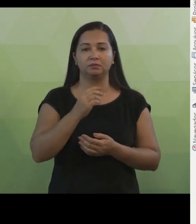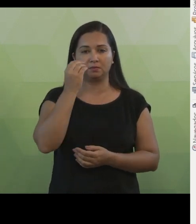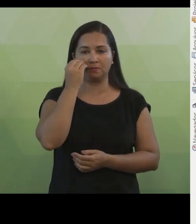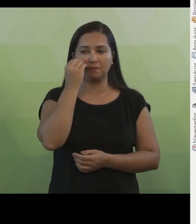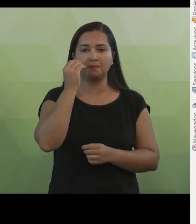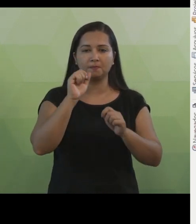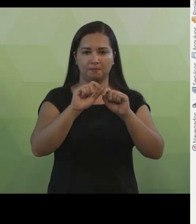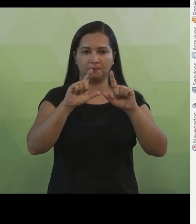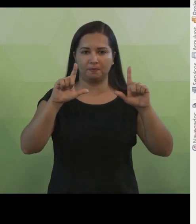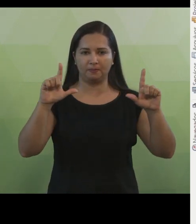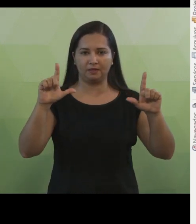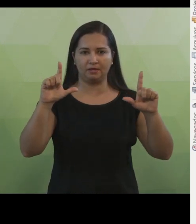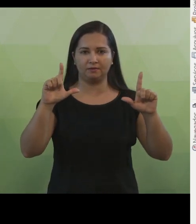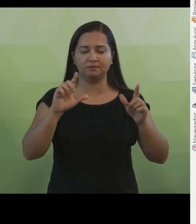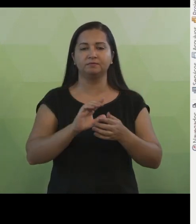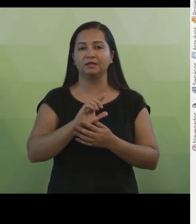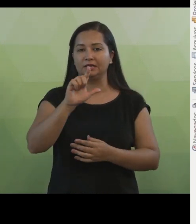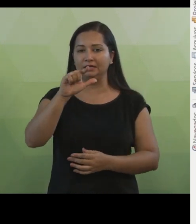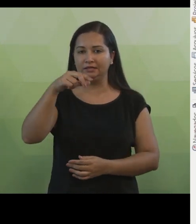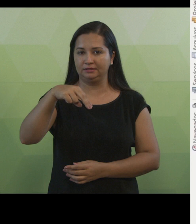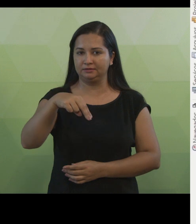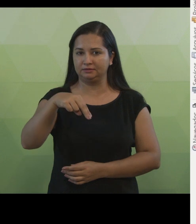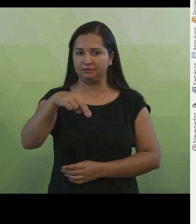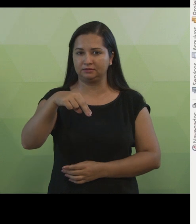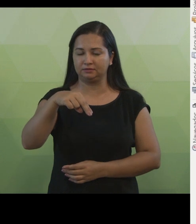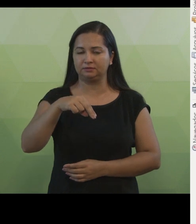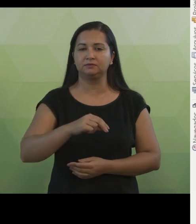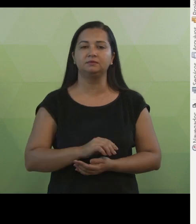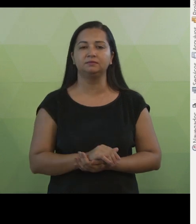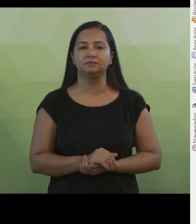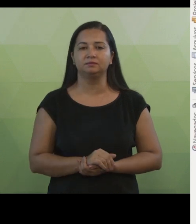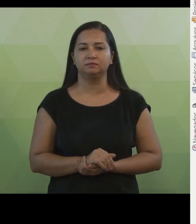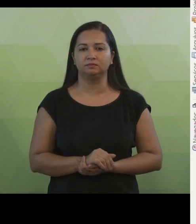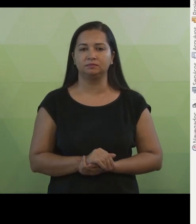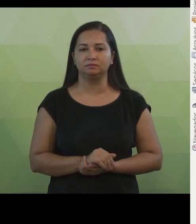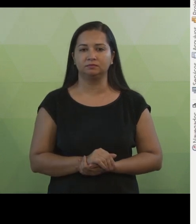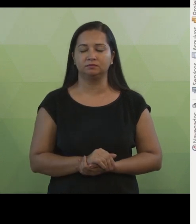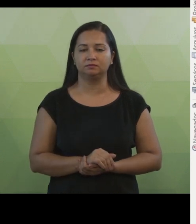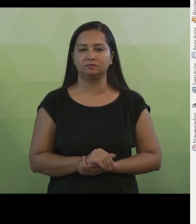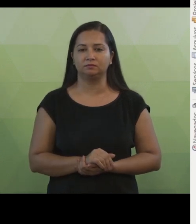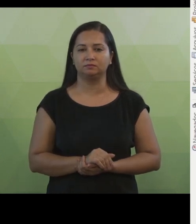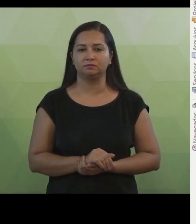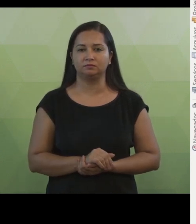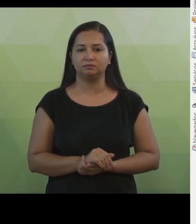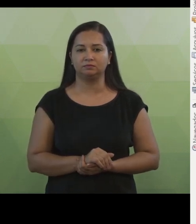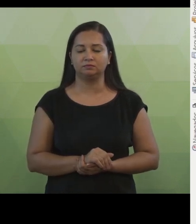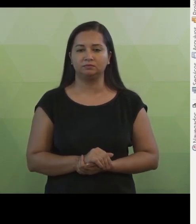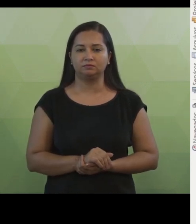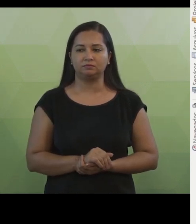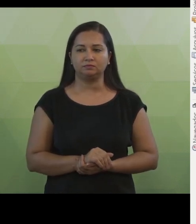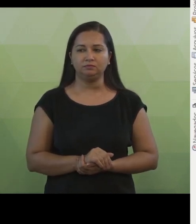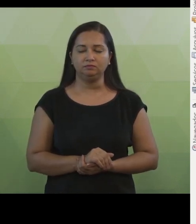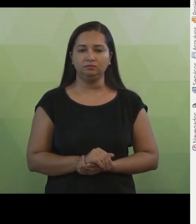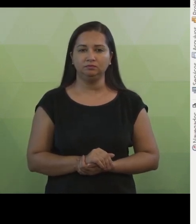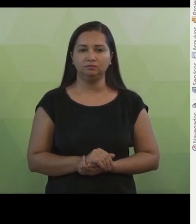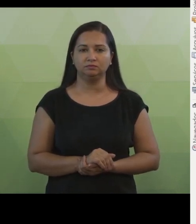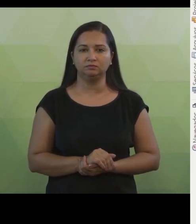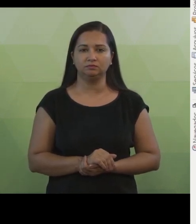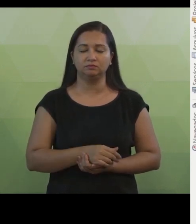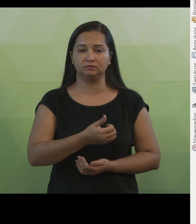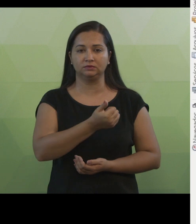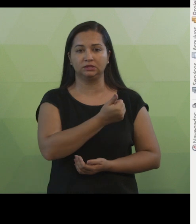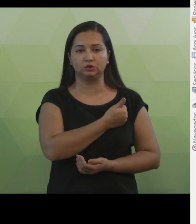Outra função, ou melhor, método que existe da string é o